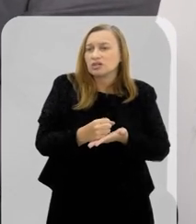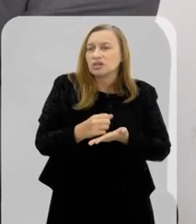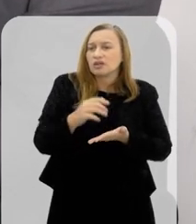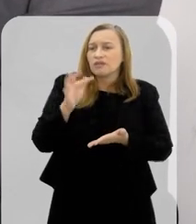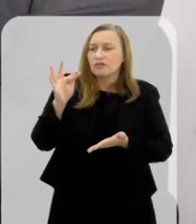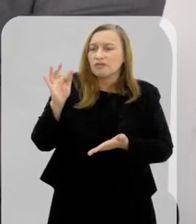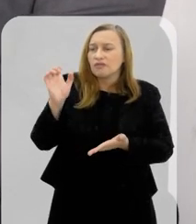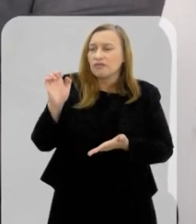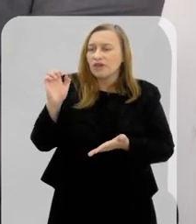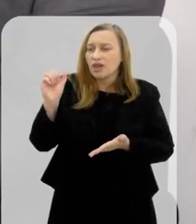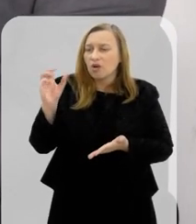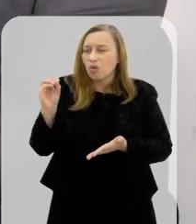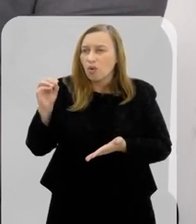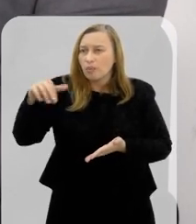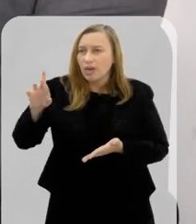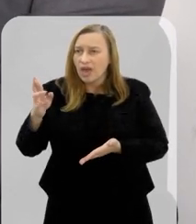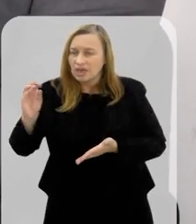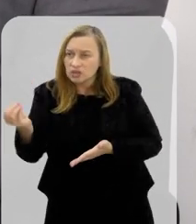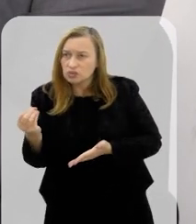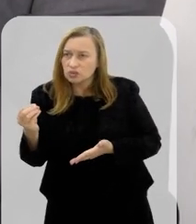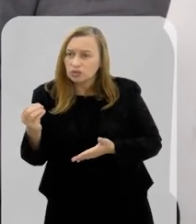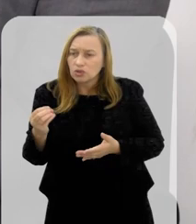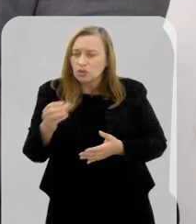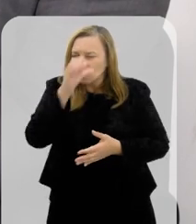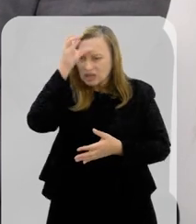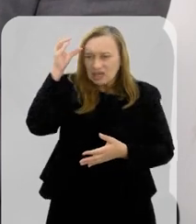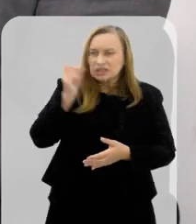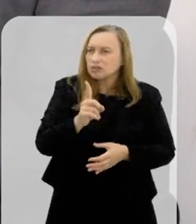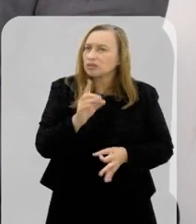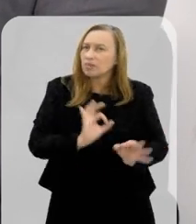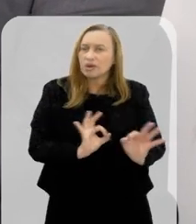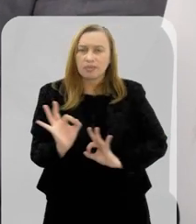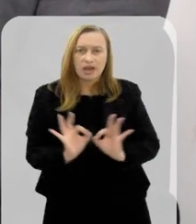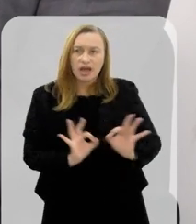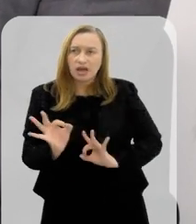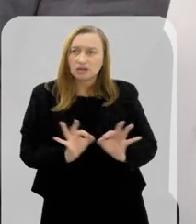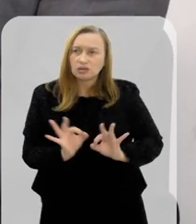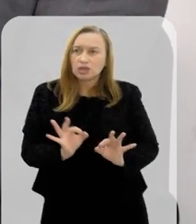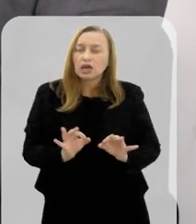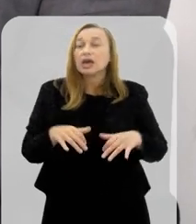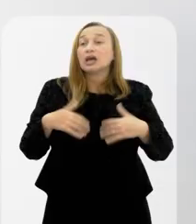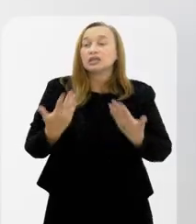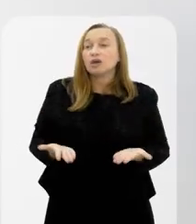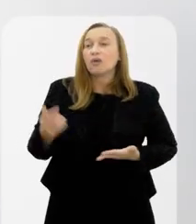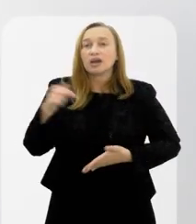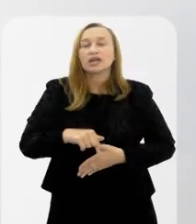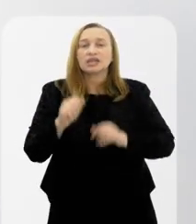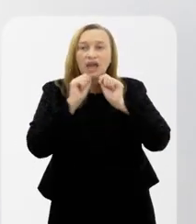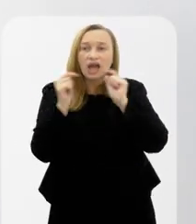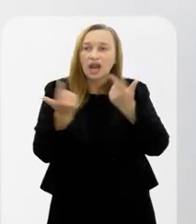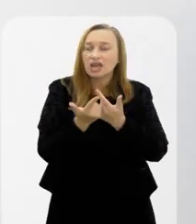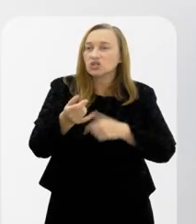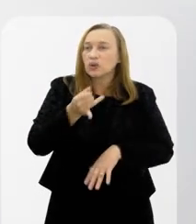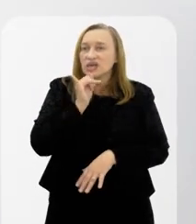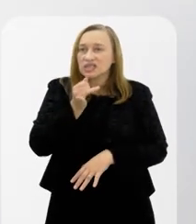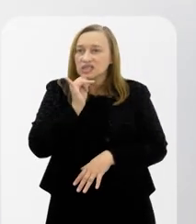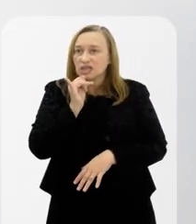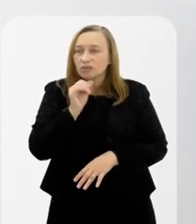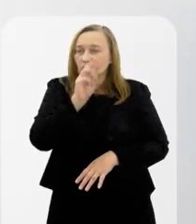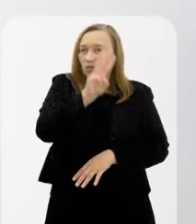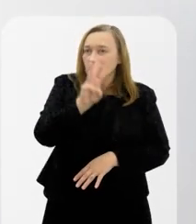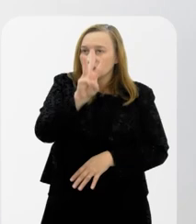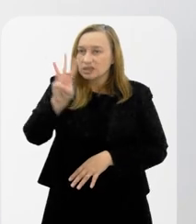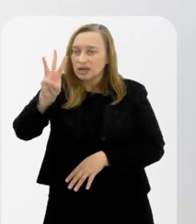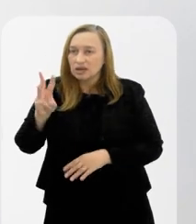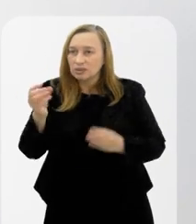e-comércio tudo mais o consumidor não tá preparado Ele não esteve preparado então aqui na alge por exemplo além do excelente